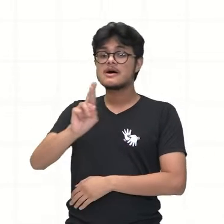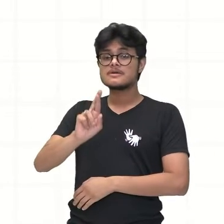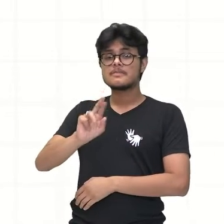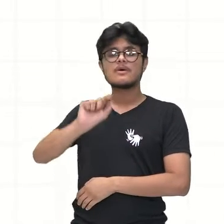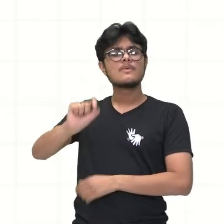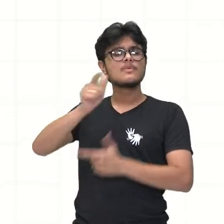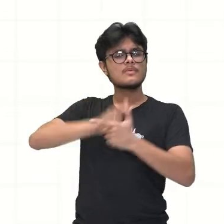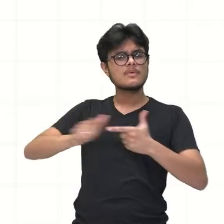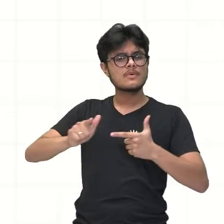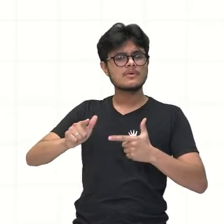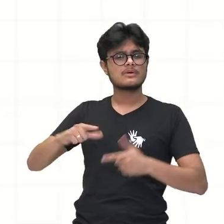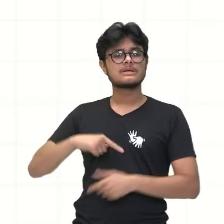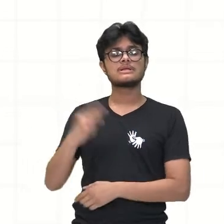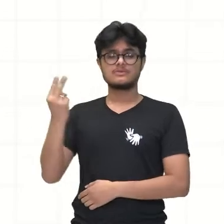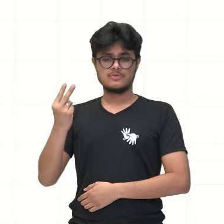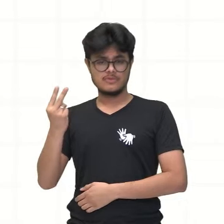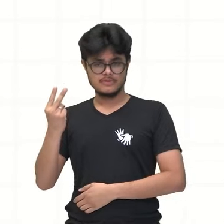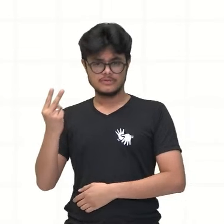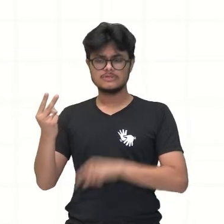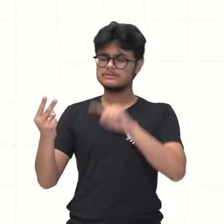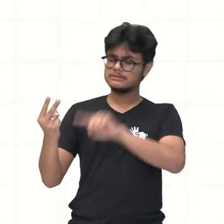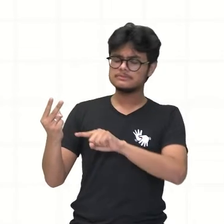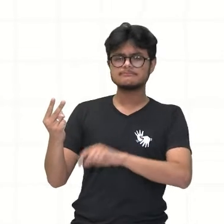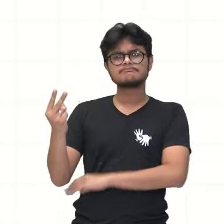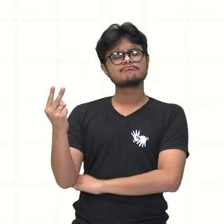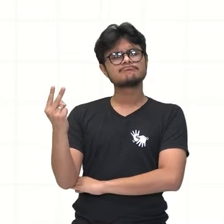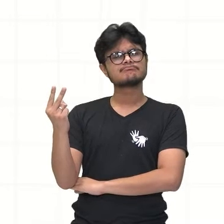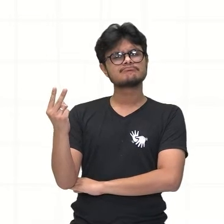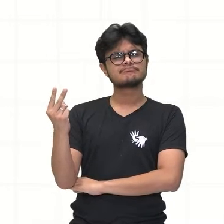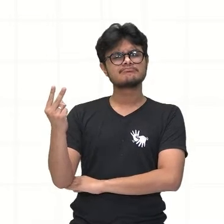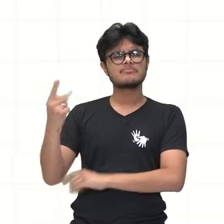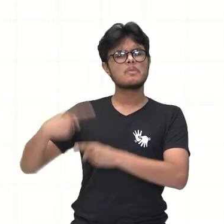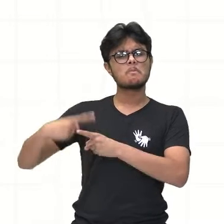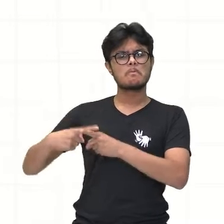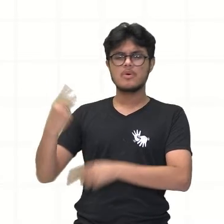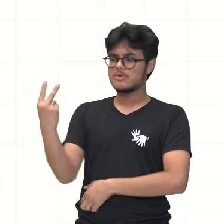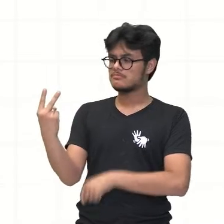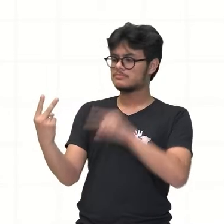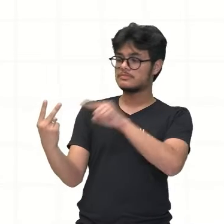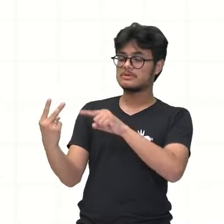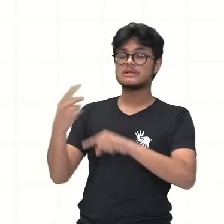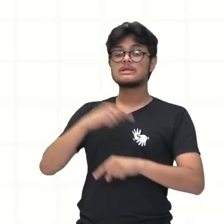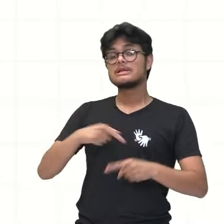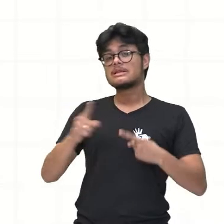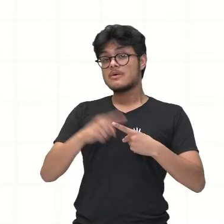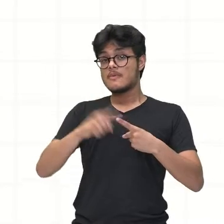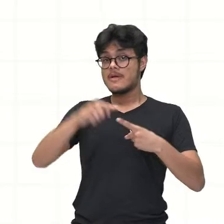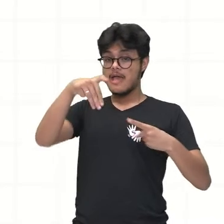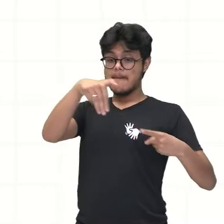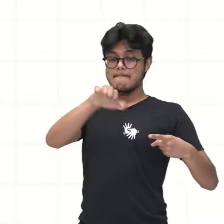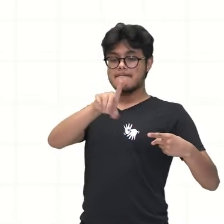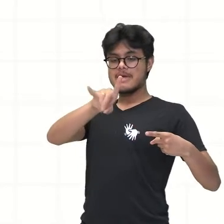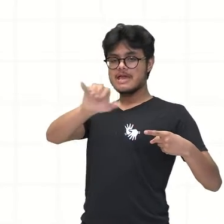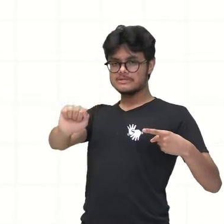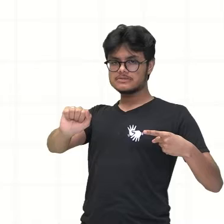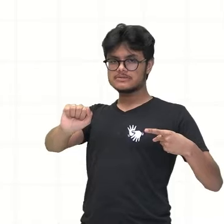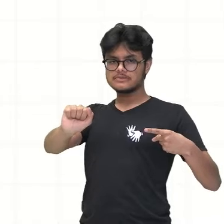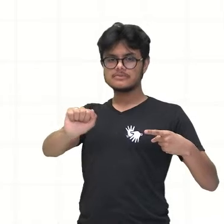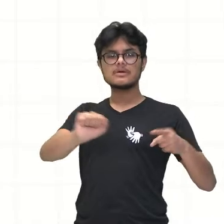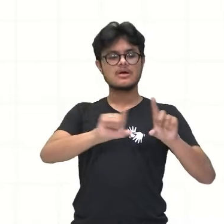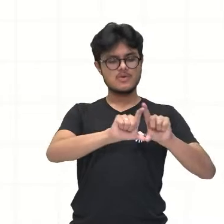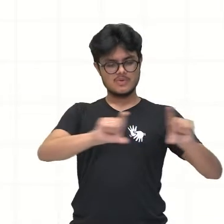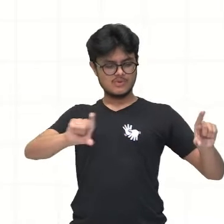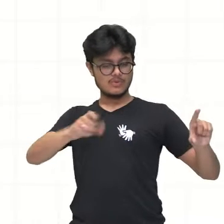dessa divisão foi 2. Então, isso quer dizer que o 2 é a média desses 3